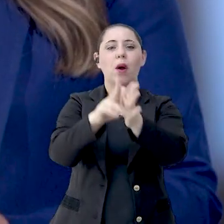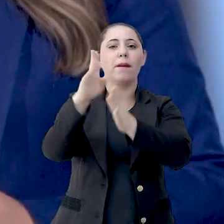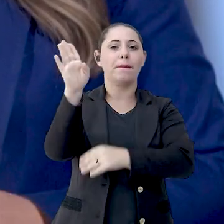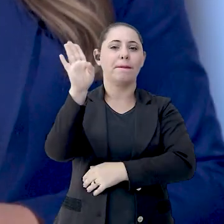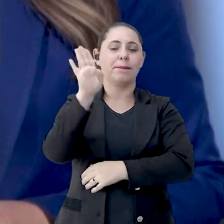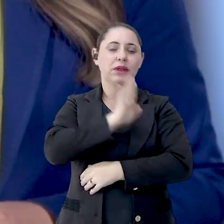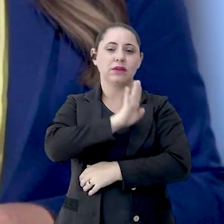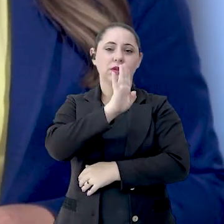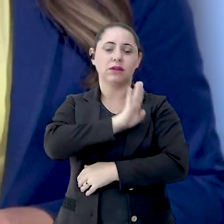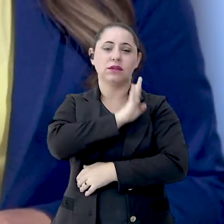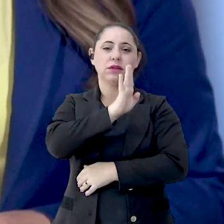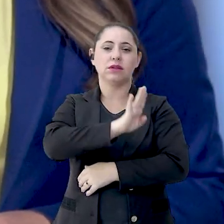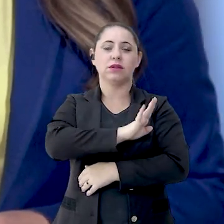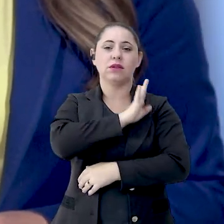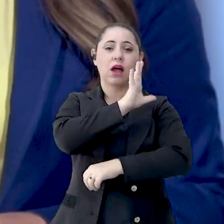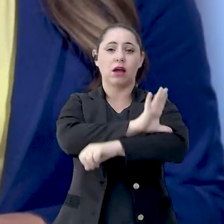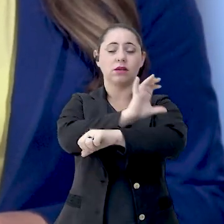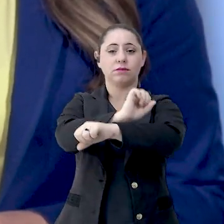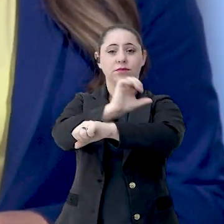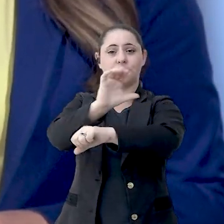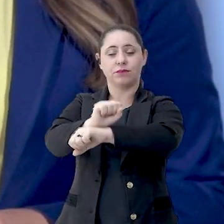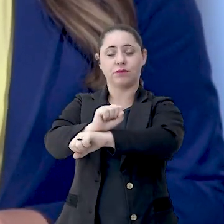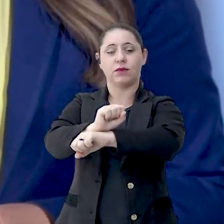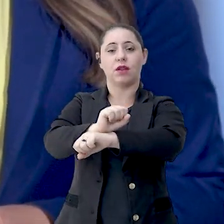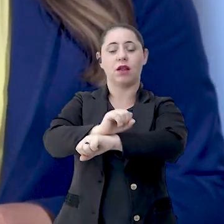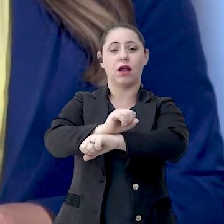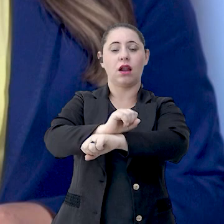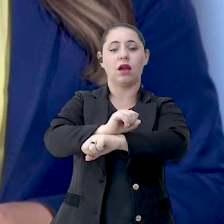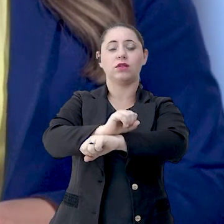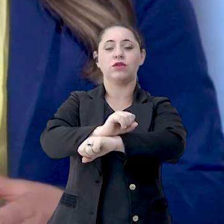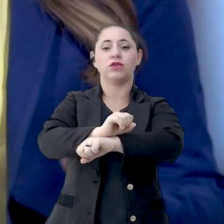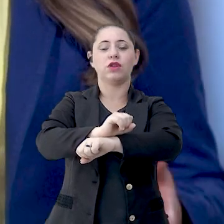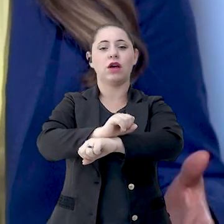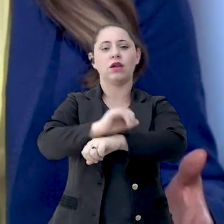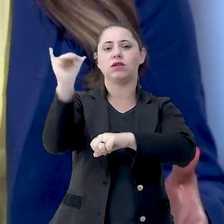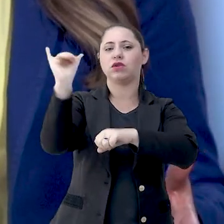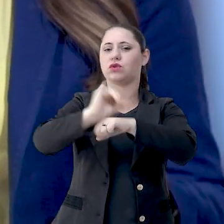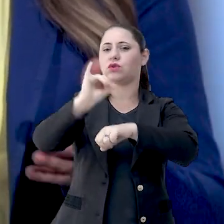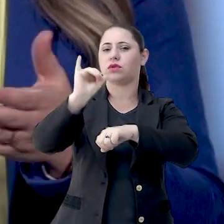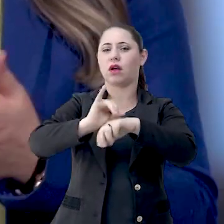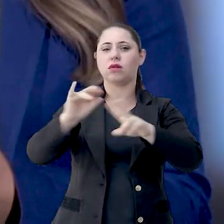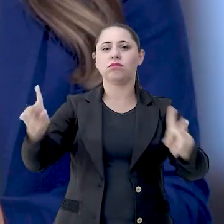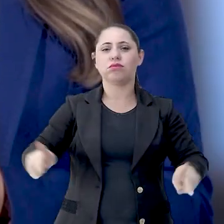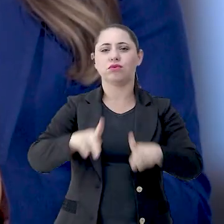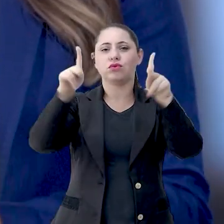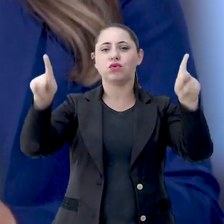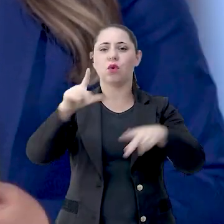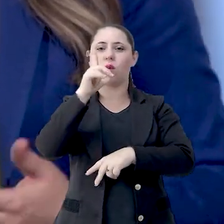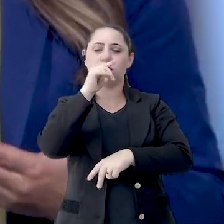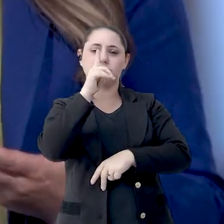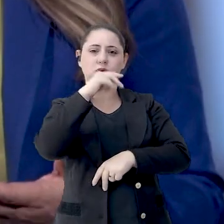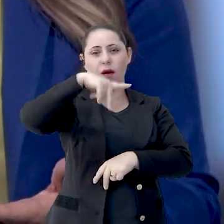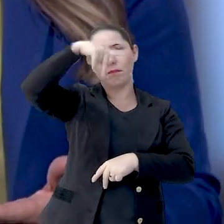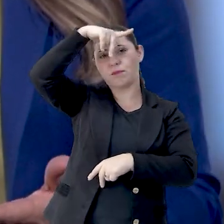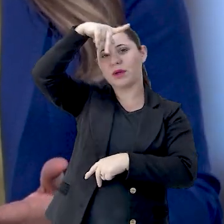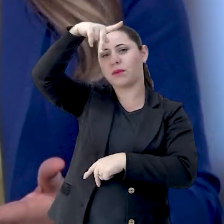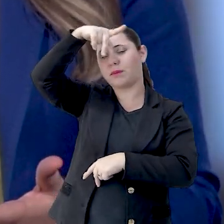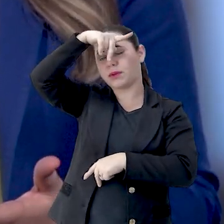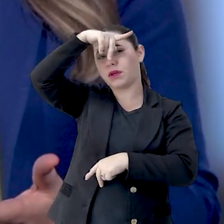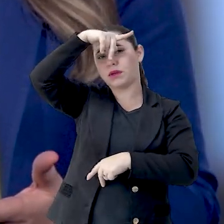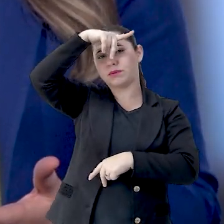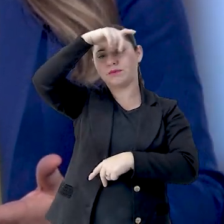Santa Rita do Pardo, Selvíria e Três Lagoas. No entanto, a região vem experimentando